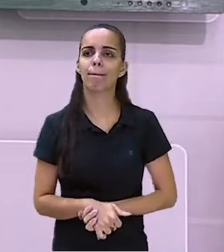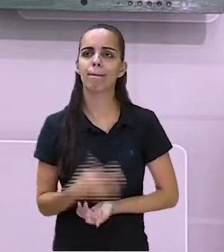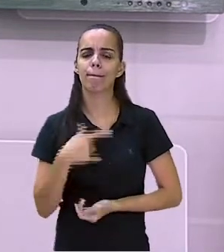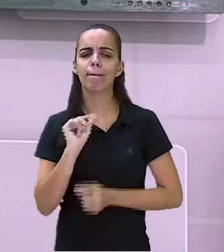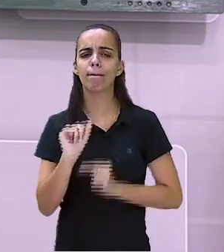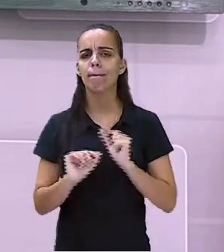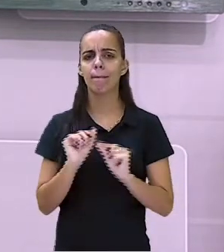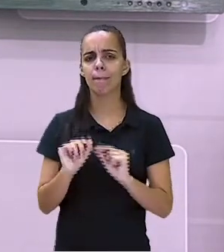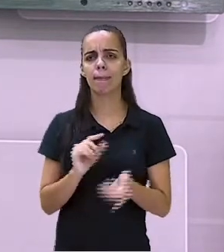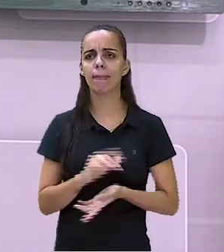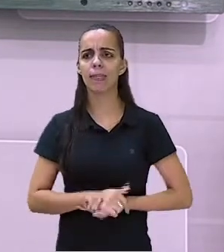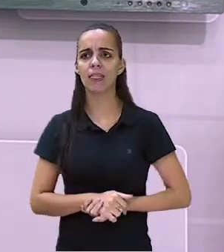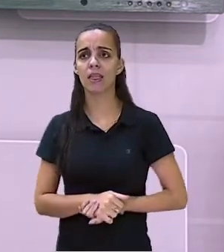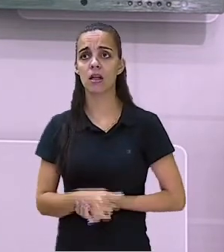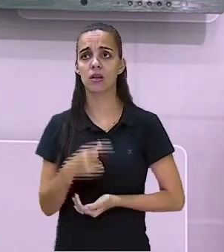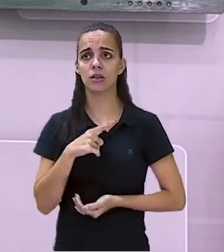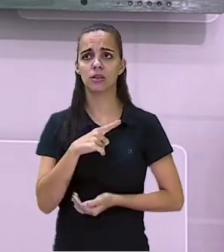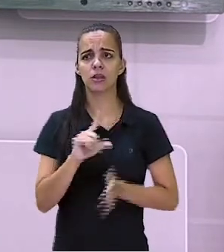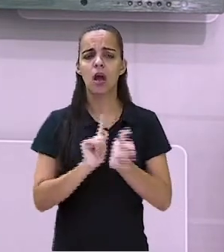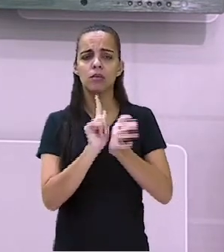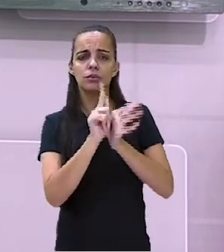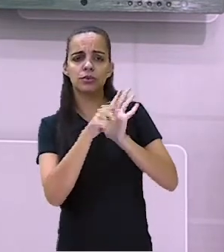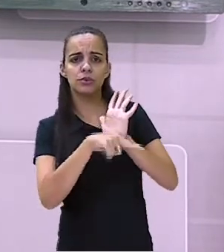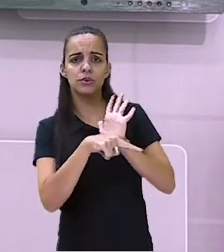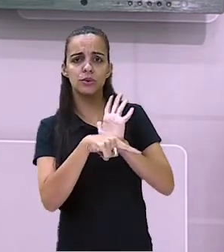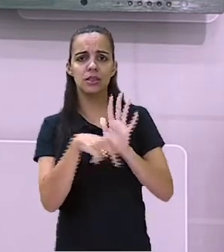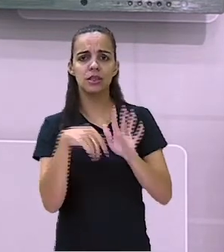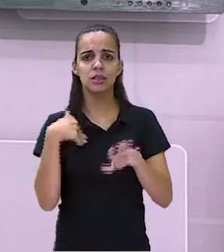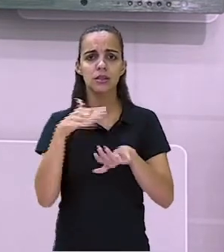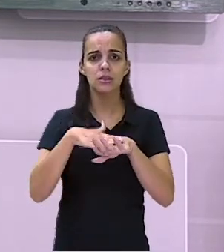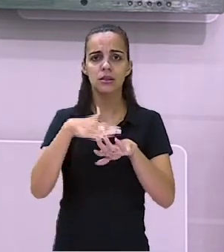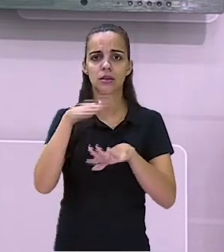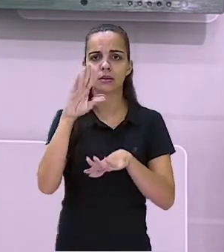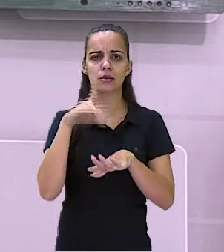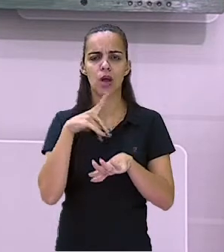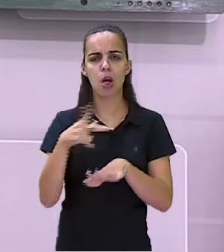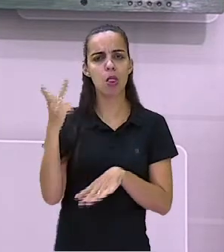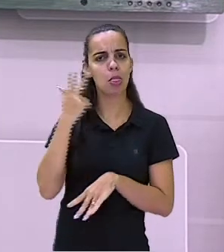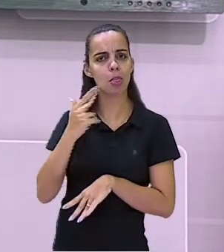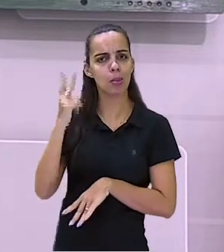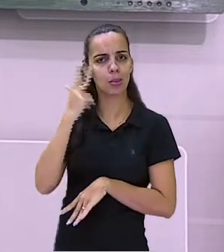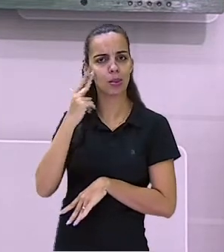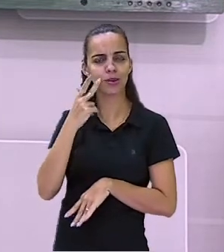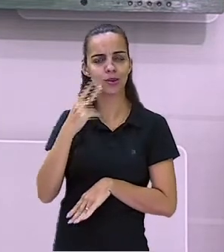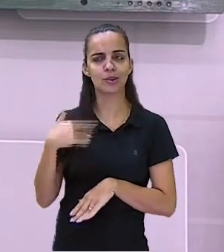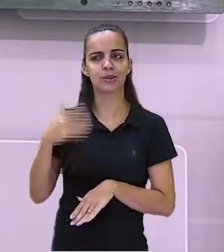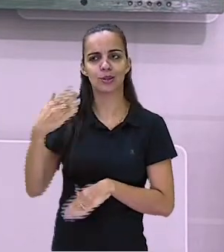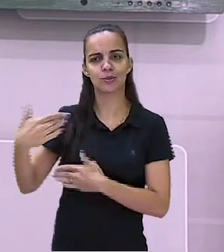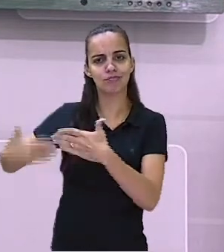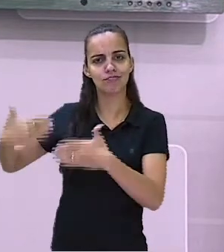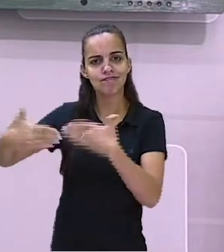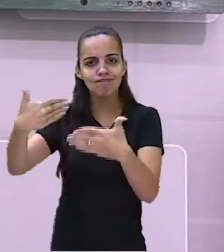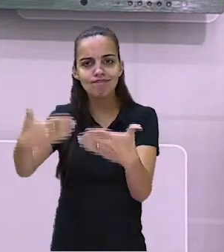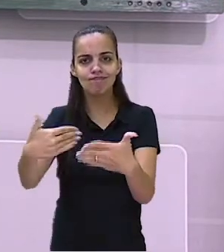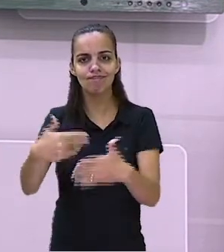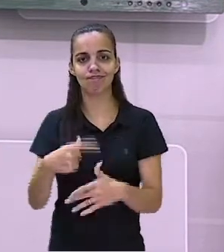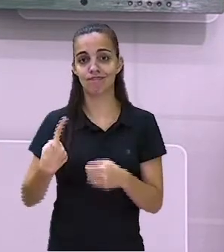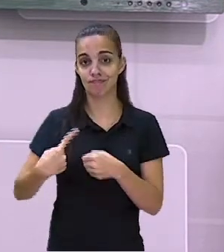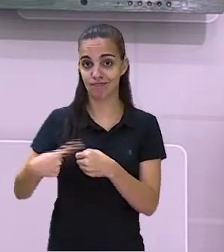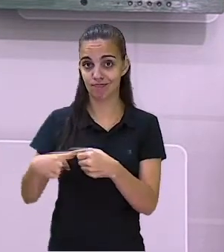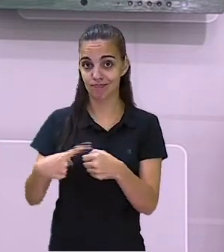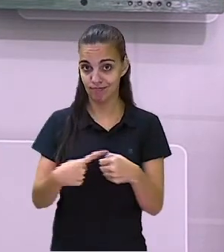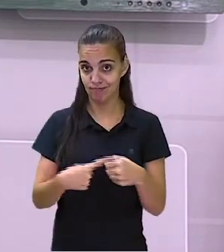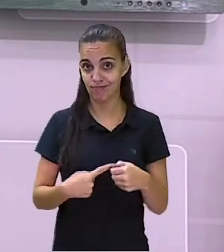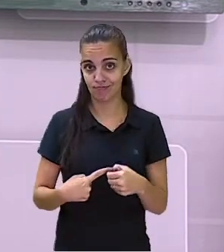opinião. É um dos gêneros mais comuns do cotidiano